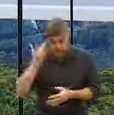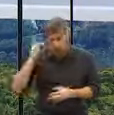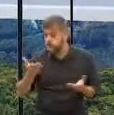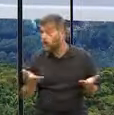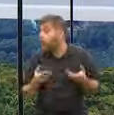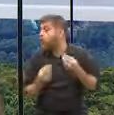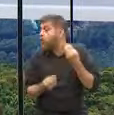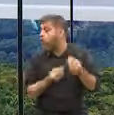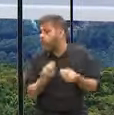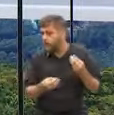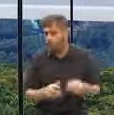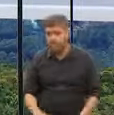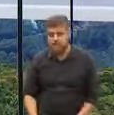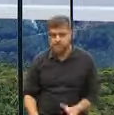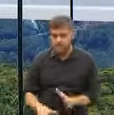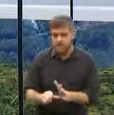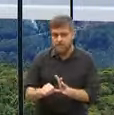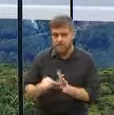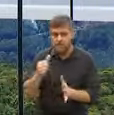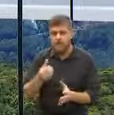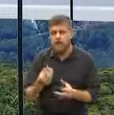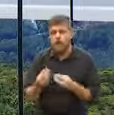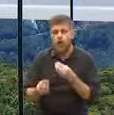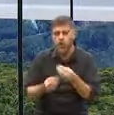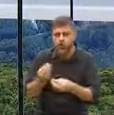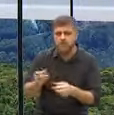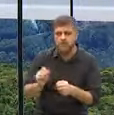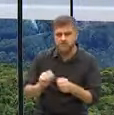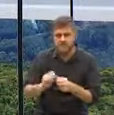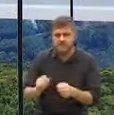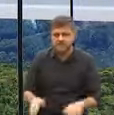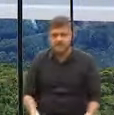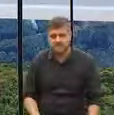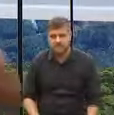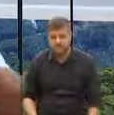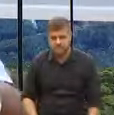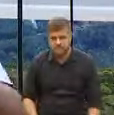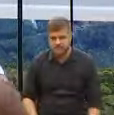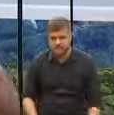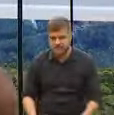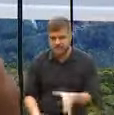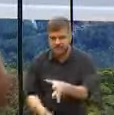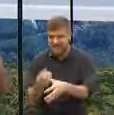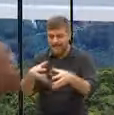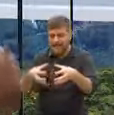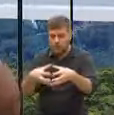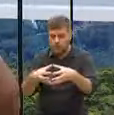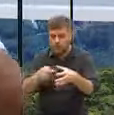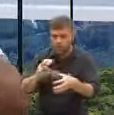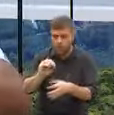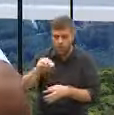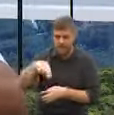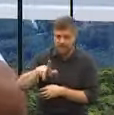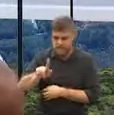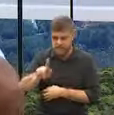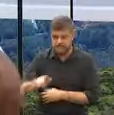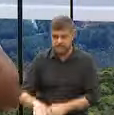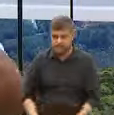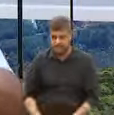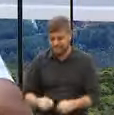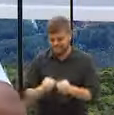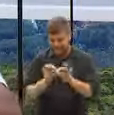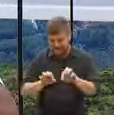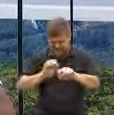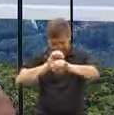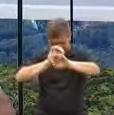dizer, primeiro, como é que você faz para montar uma ONG? Vamos falar aqui o português bem claro